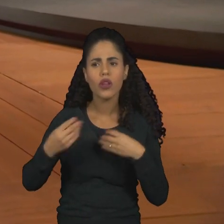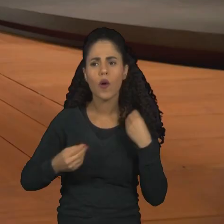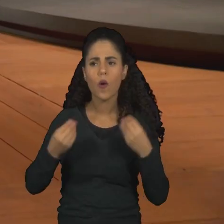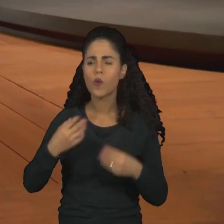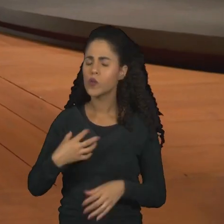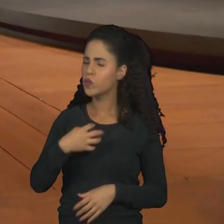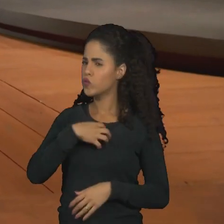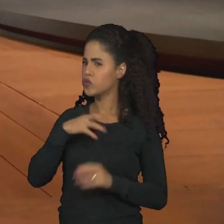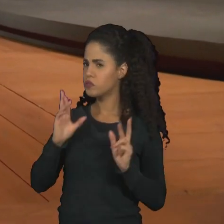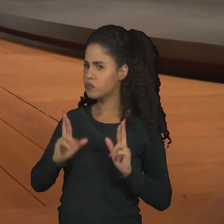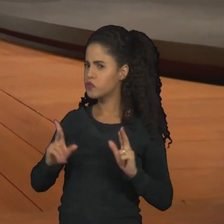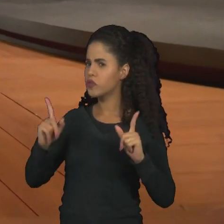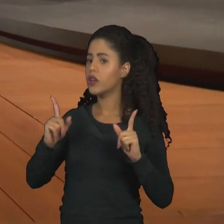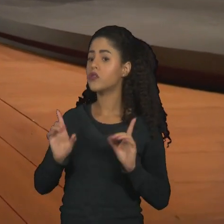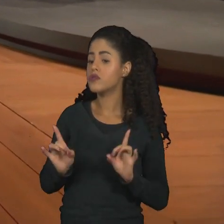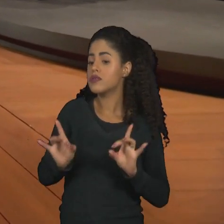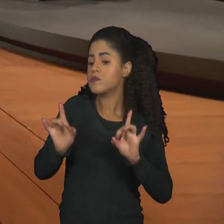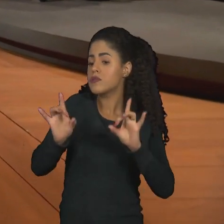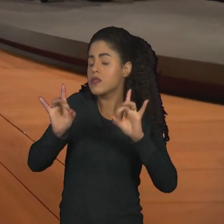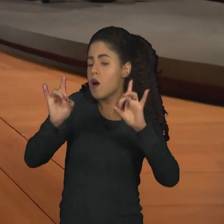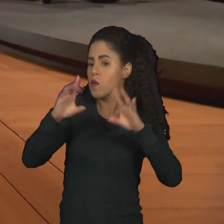um fator